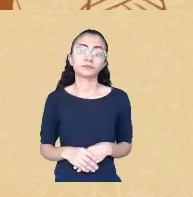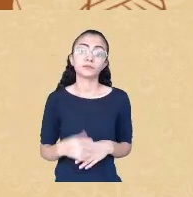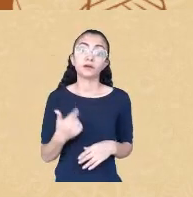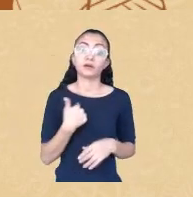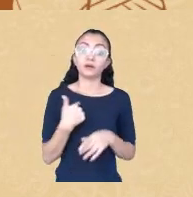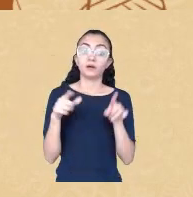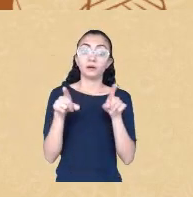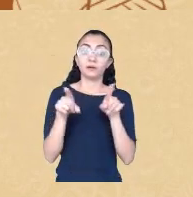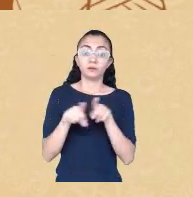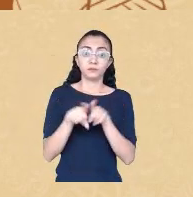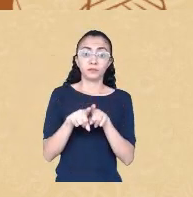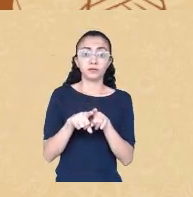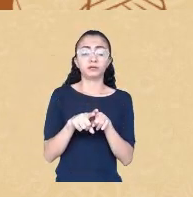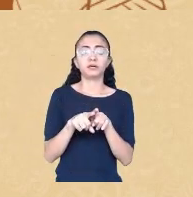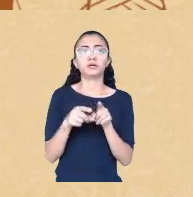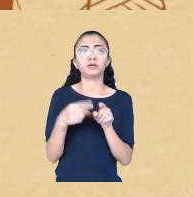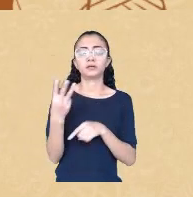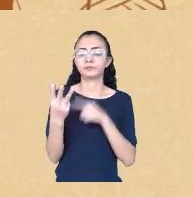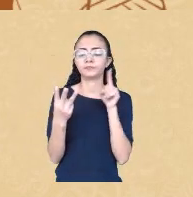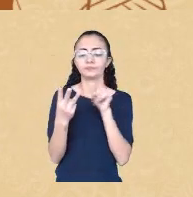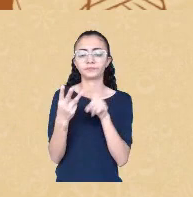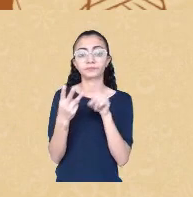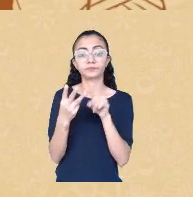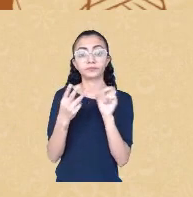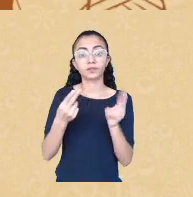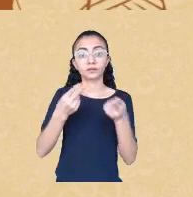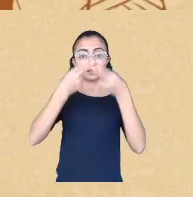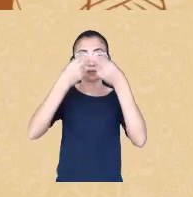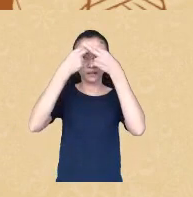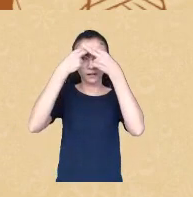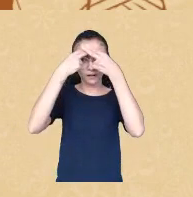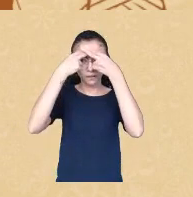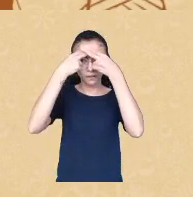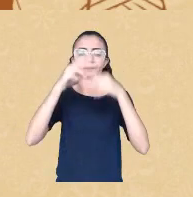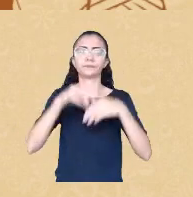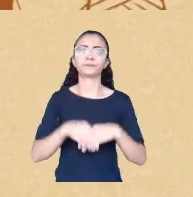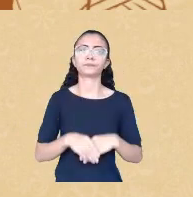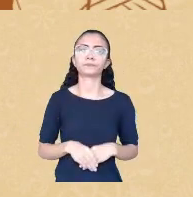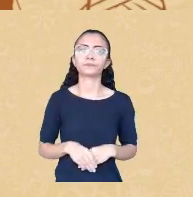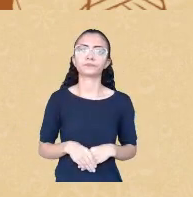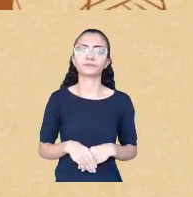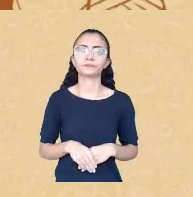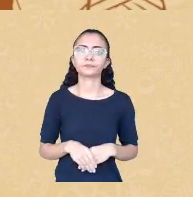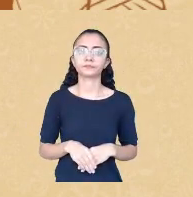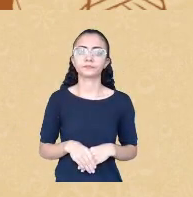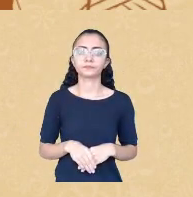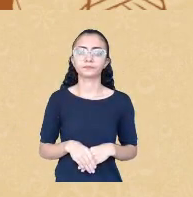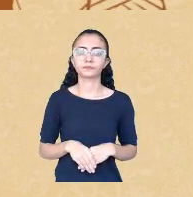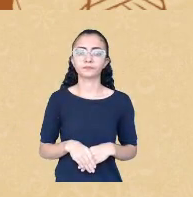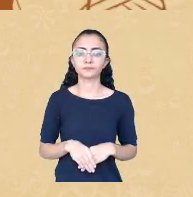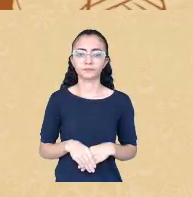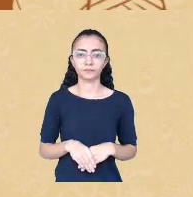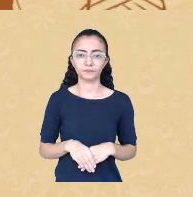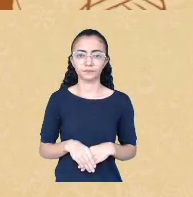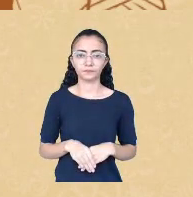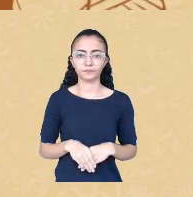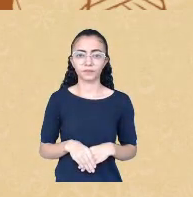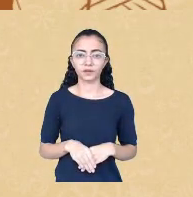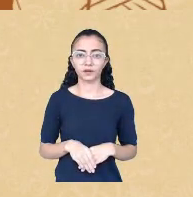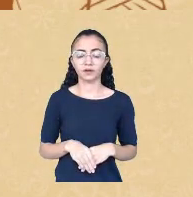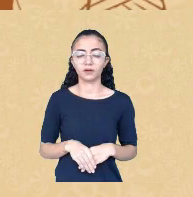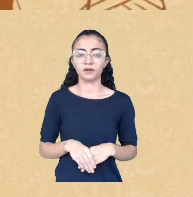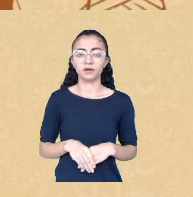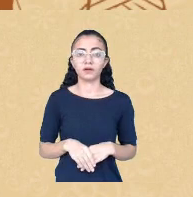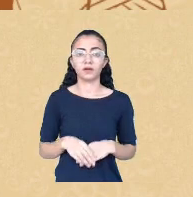outro trauma, um outro terceiro grande trauma, o dos diferentes regimes políticos,